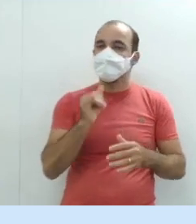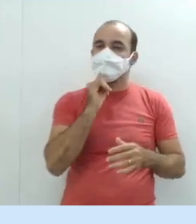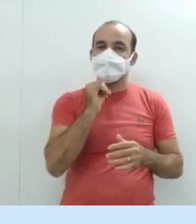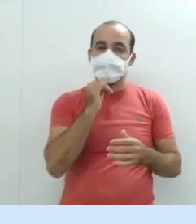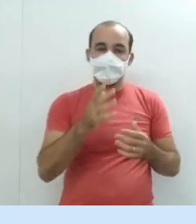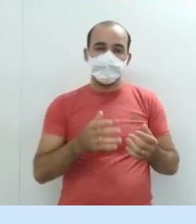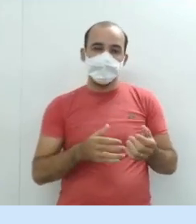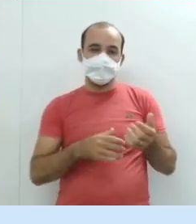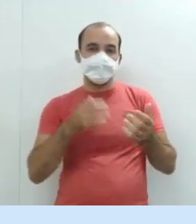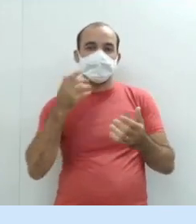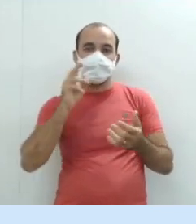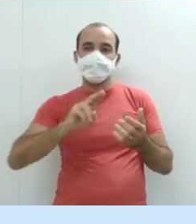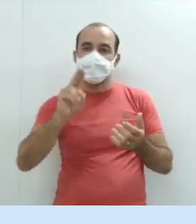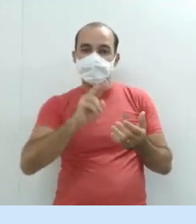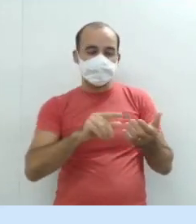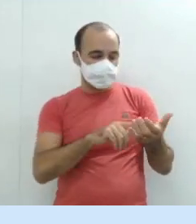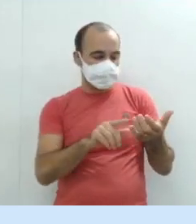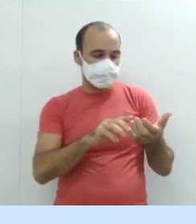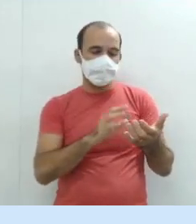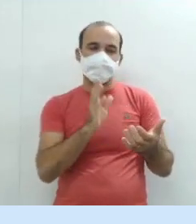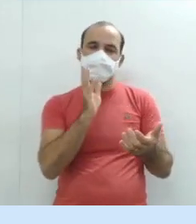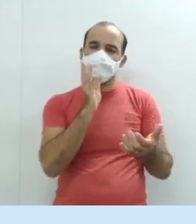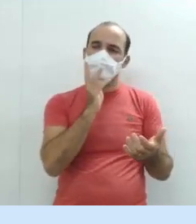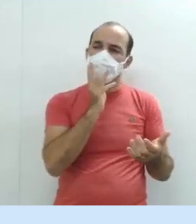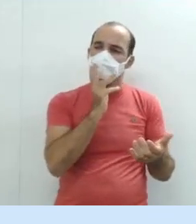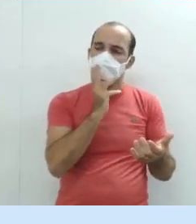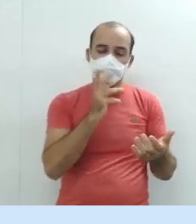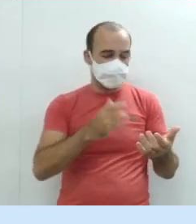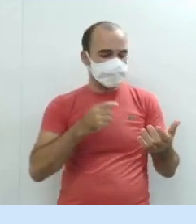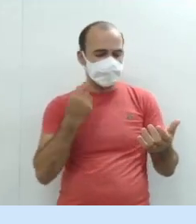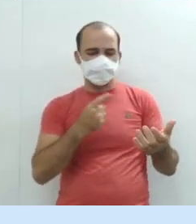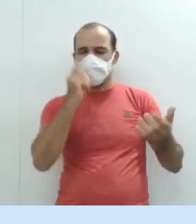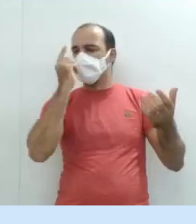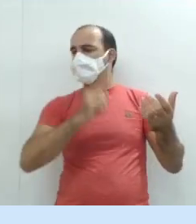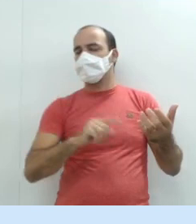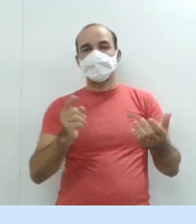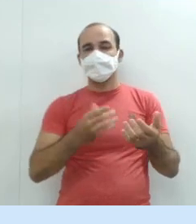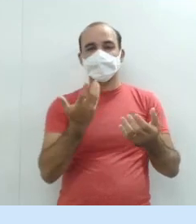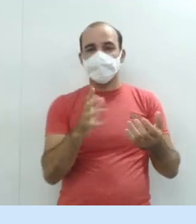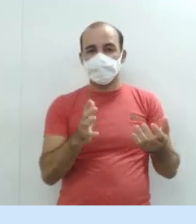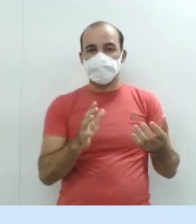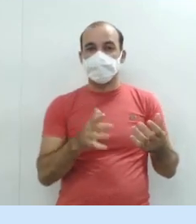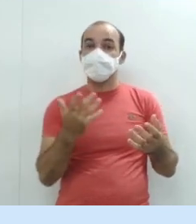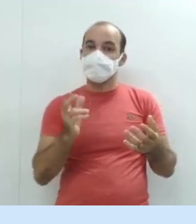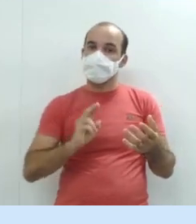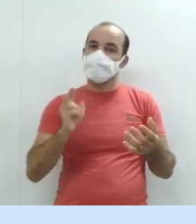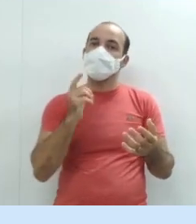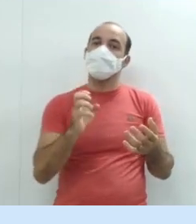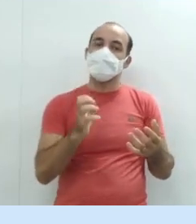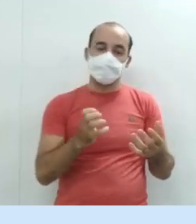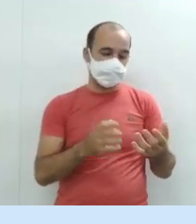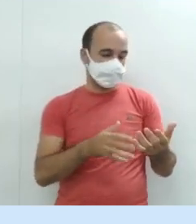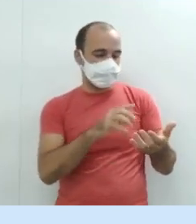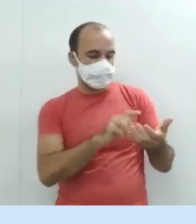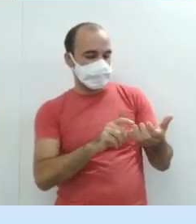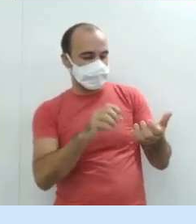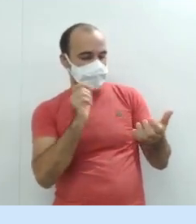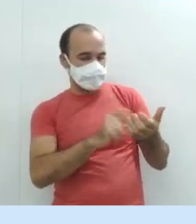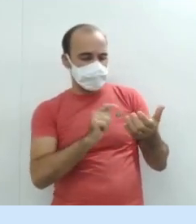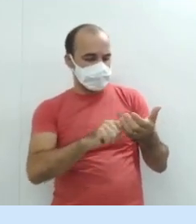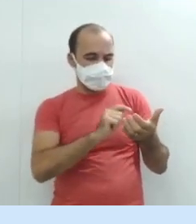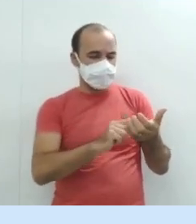seu celular? Né? Você quer que você pegue o seu celular, ligue e ele na hora lhe dê todas as informações,